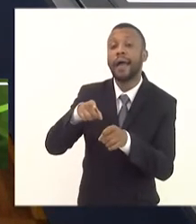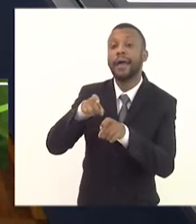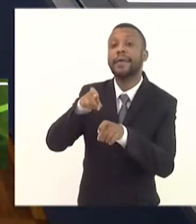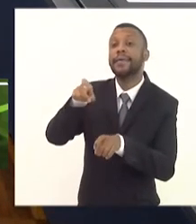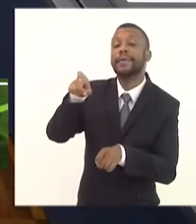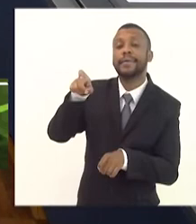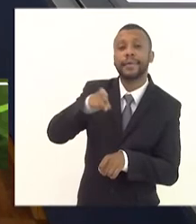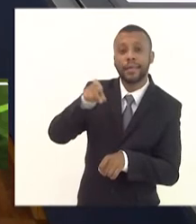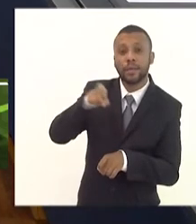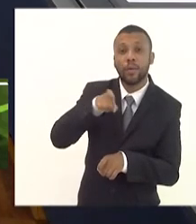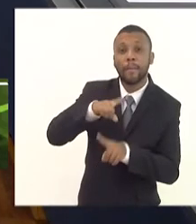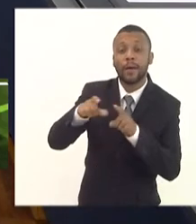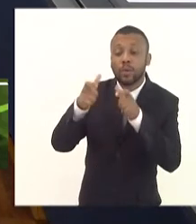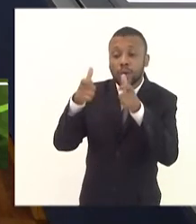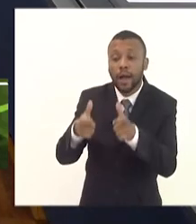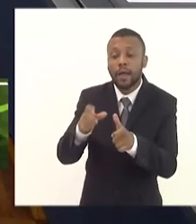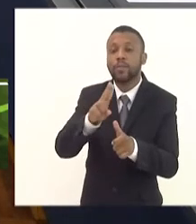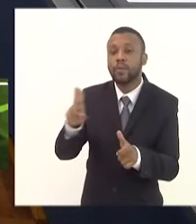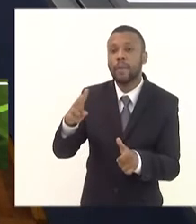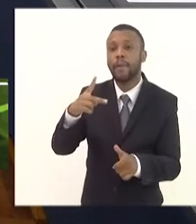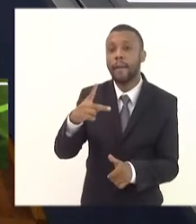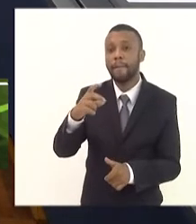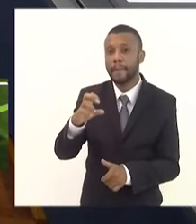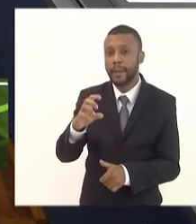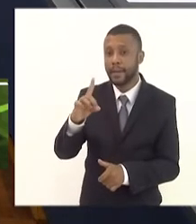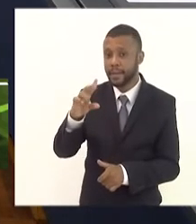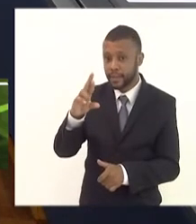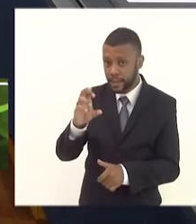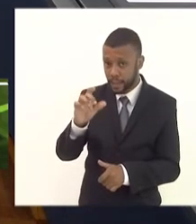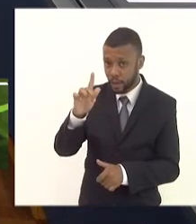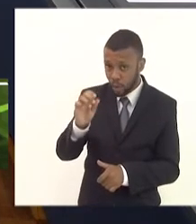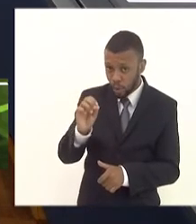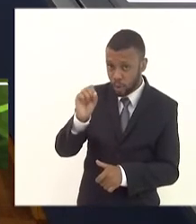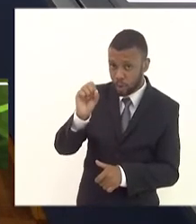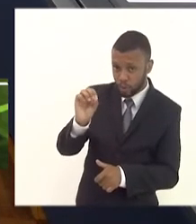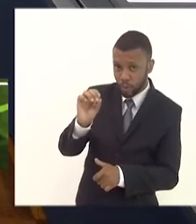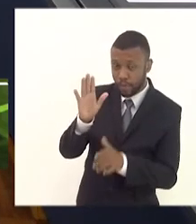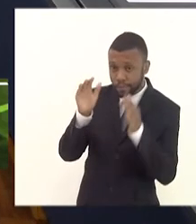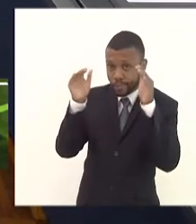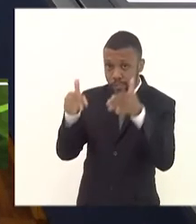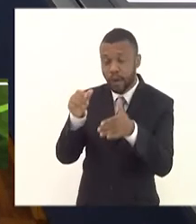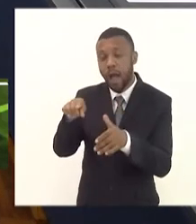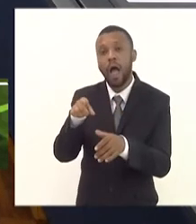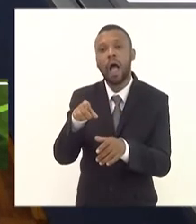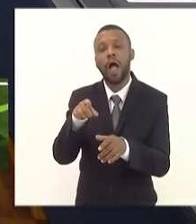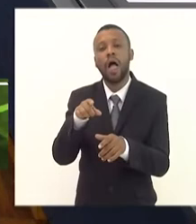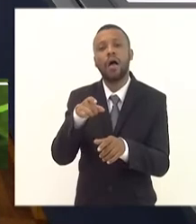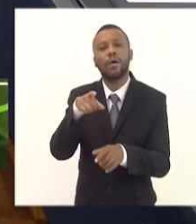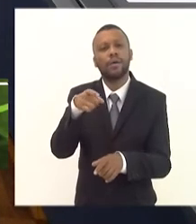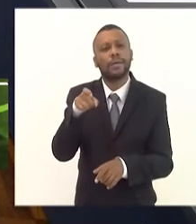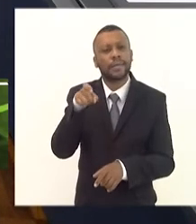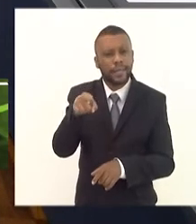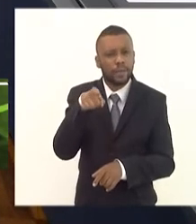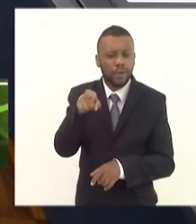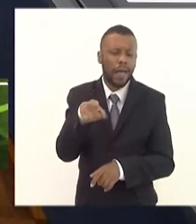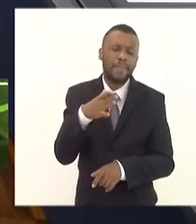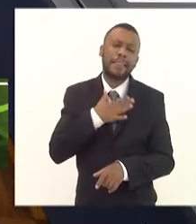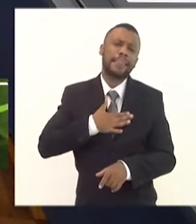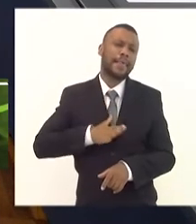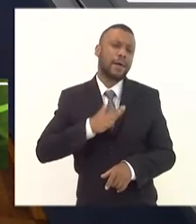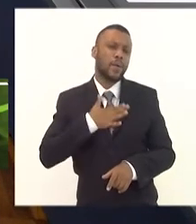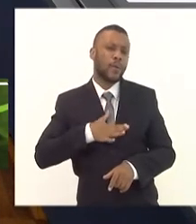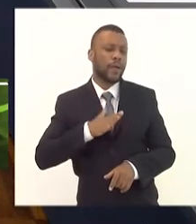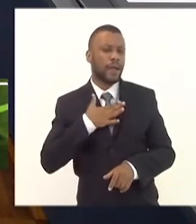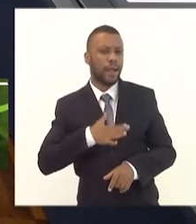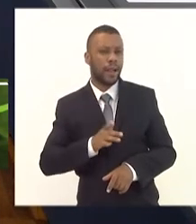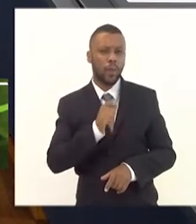localidade, é Pedregoso, que a gente chama ali a especificidade do local, né? Senador Camarão, um bairro muito tranquilo. Não